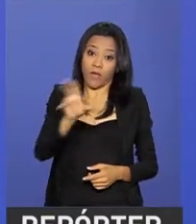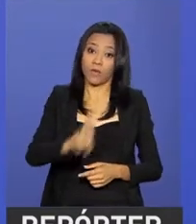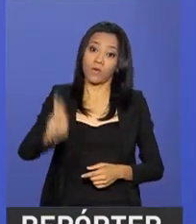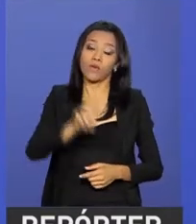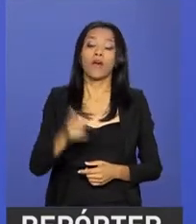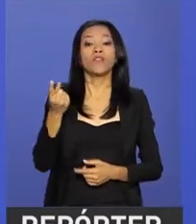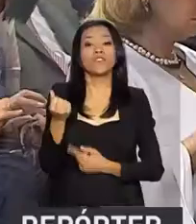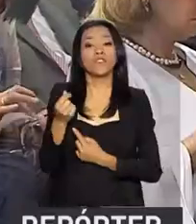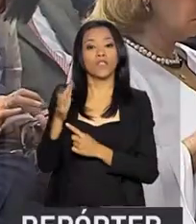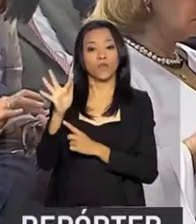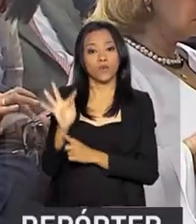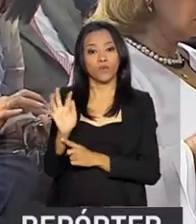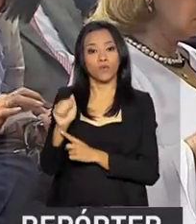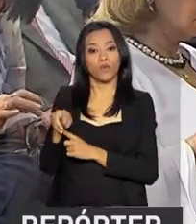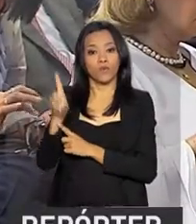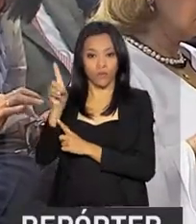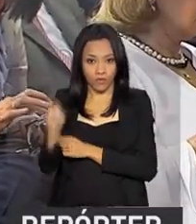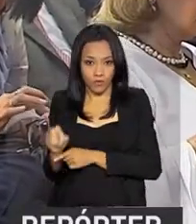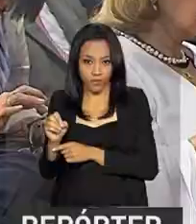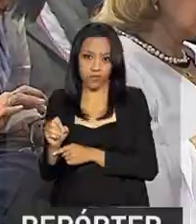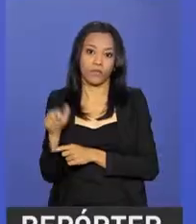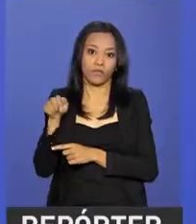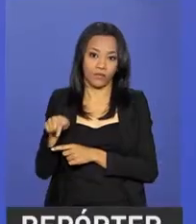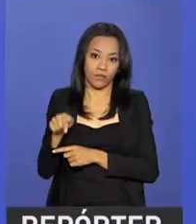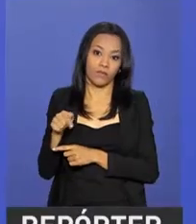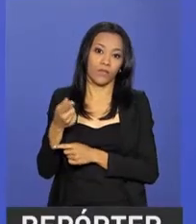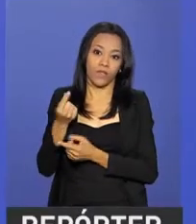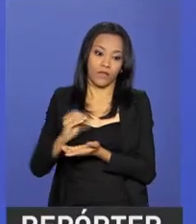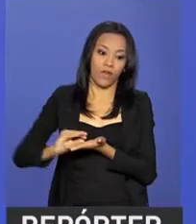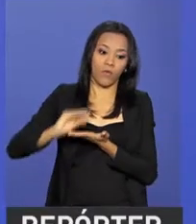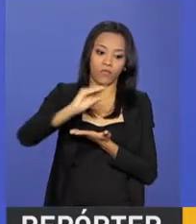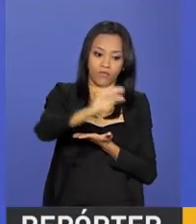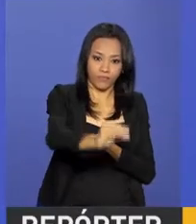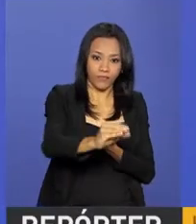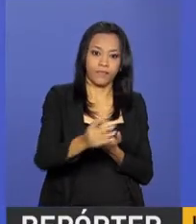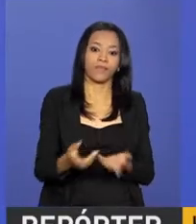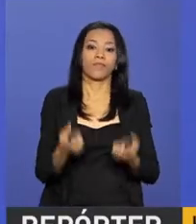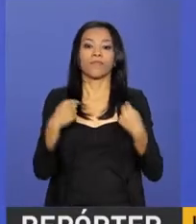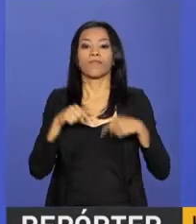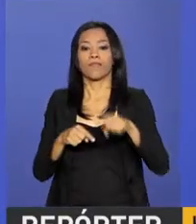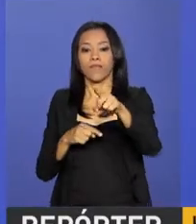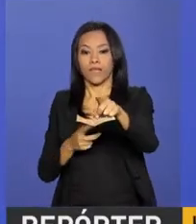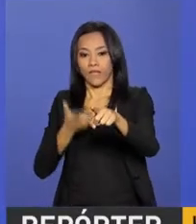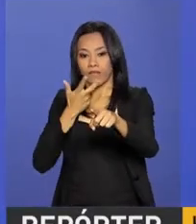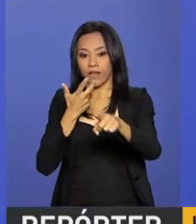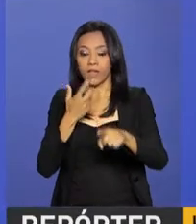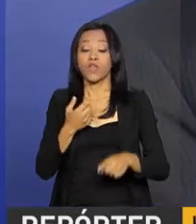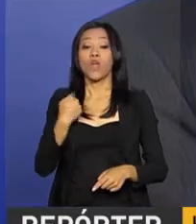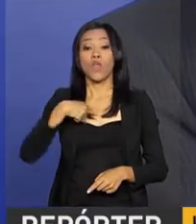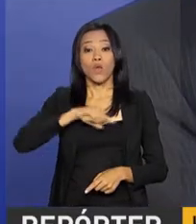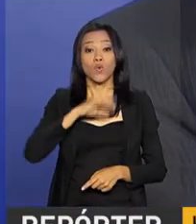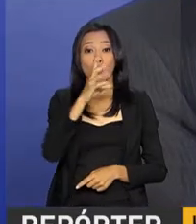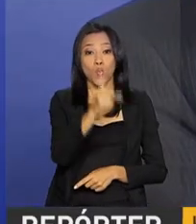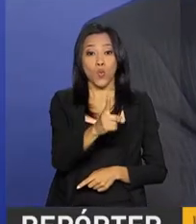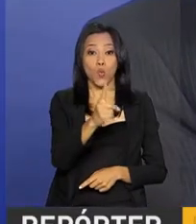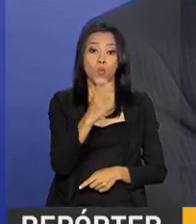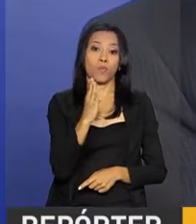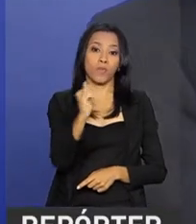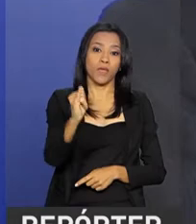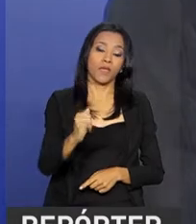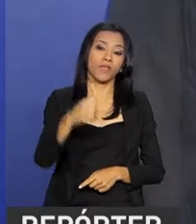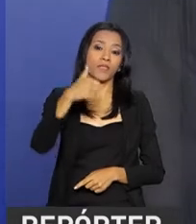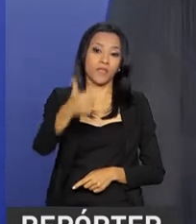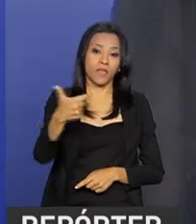e de desenvolvimento para o financiamento estudantil. Nós estaremos, presidente, disponibilizando 1 bilhão 120